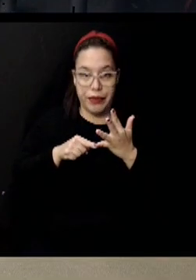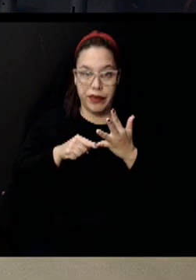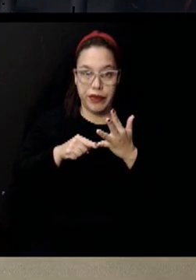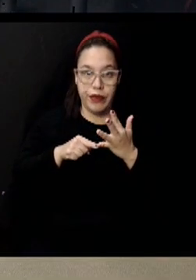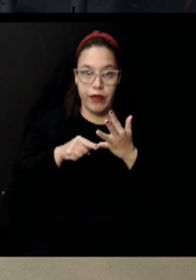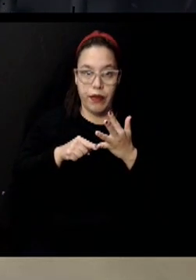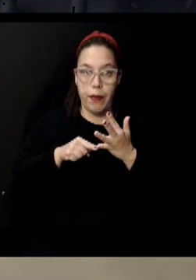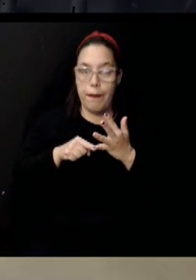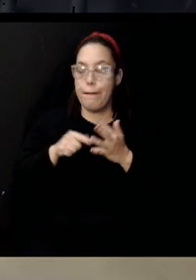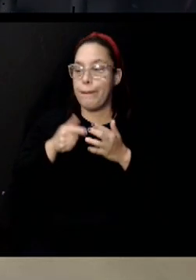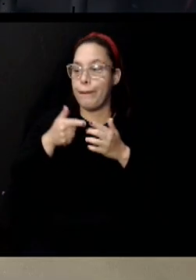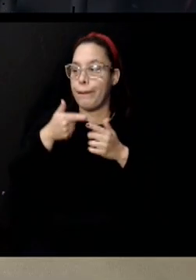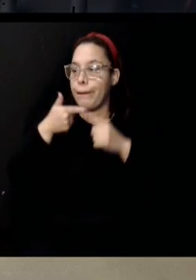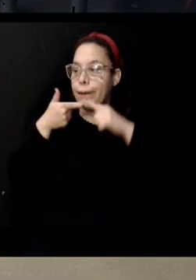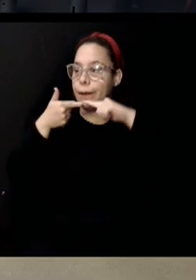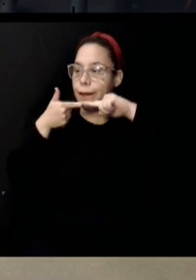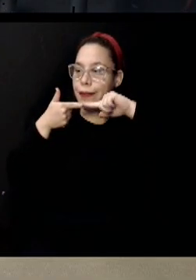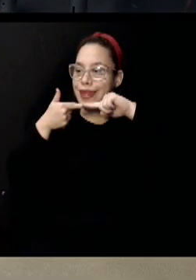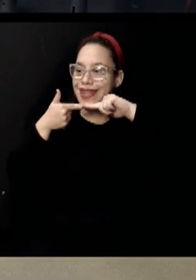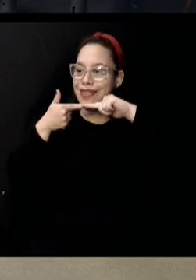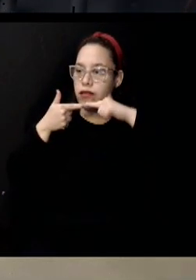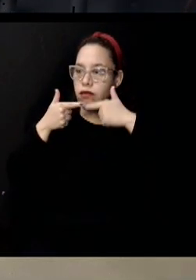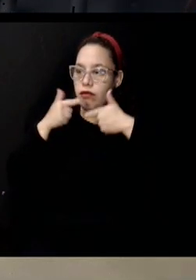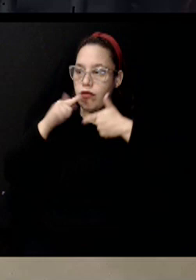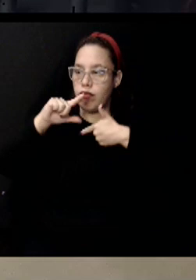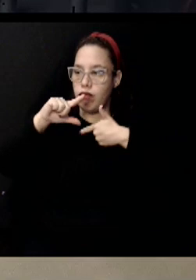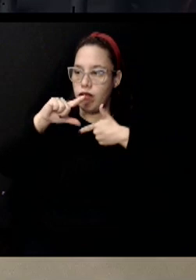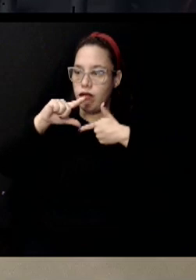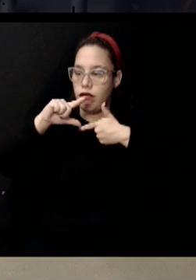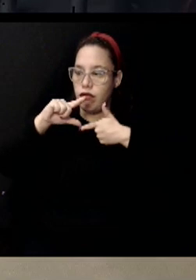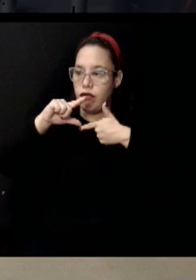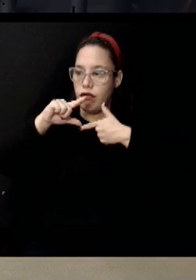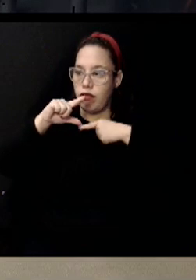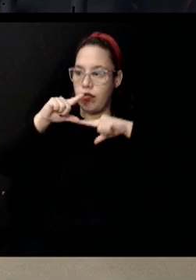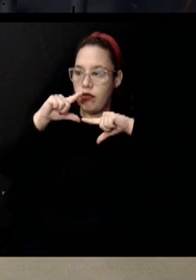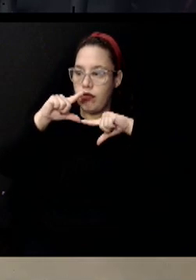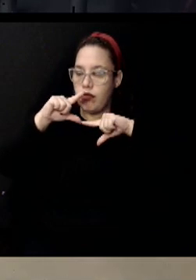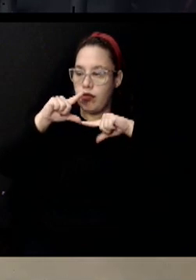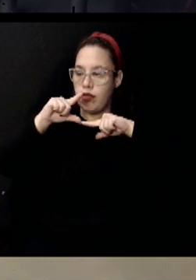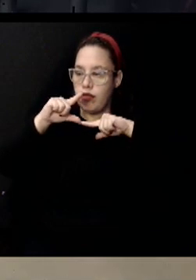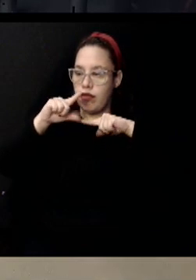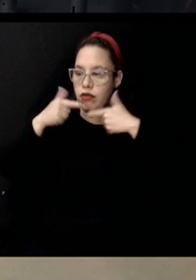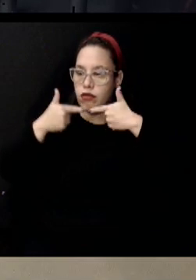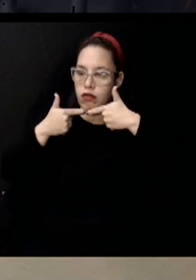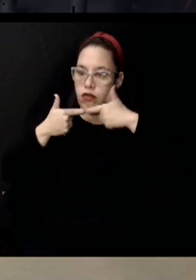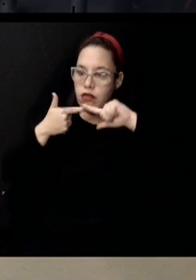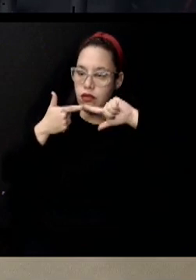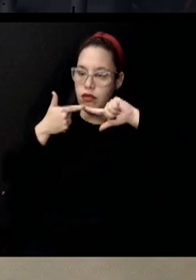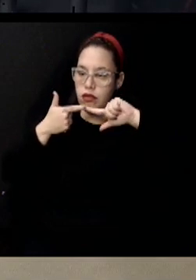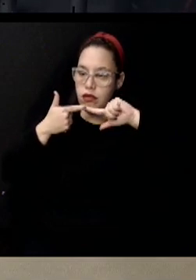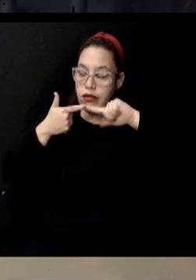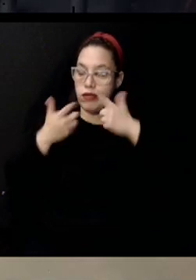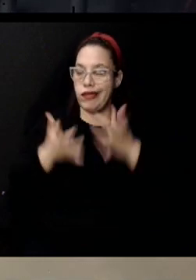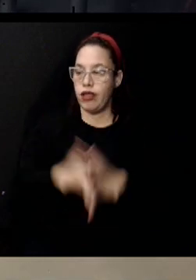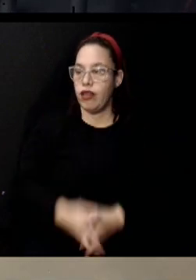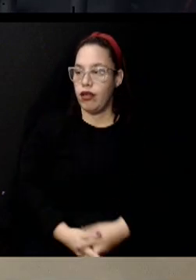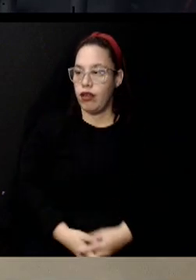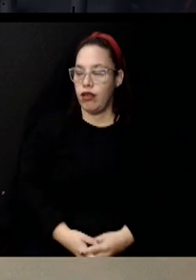né. exato, Uhum. é um transtorno de humor, e ele é mais longo, então às vezes a pessoa você começa a perceber,